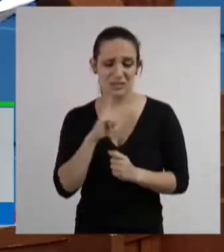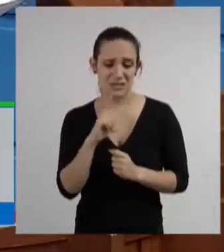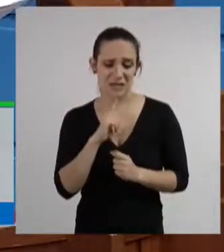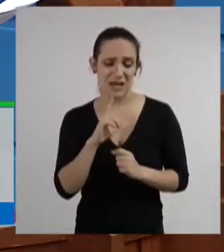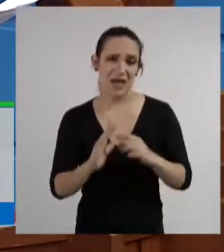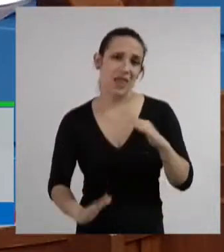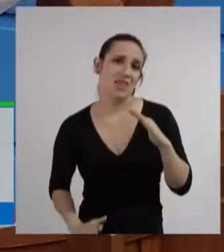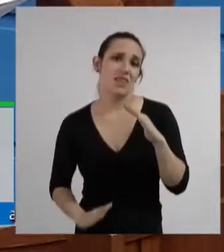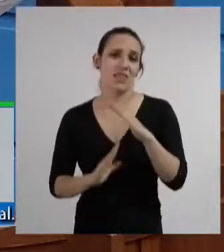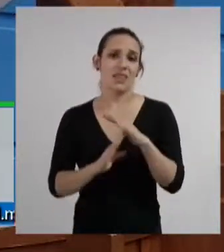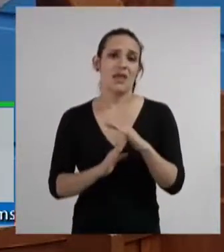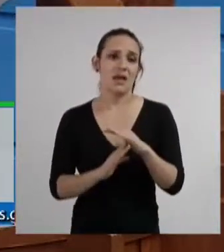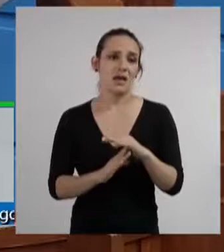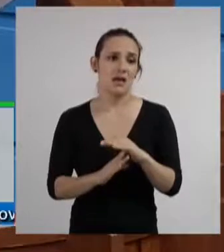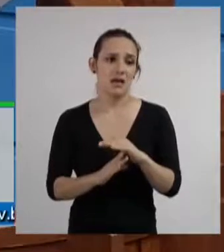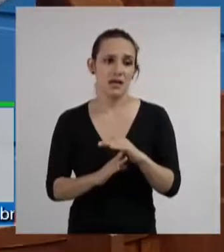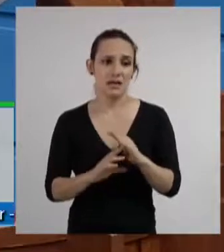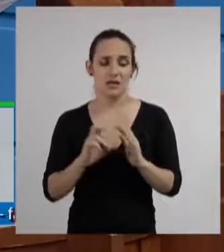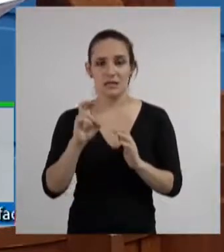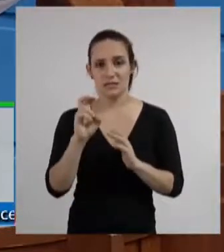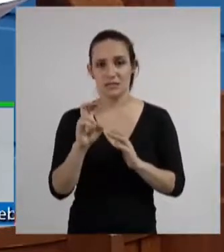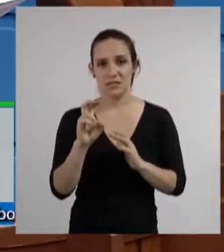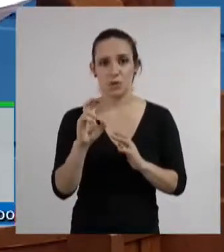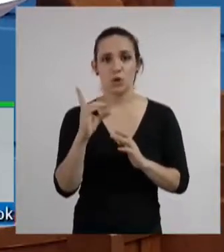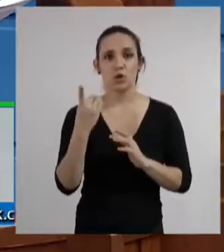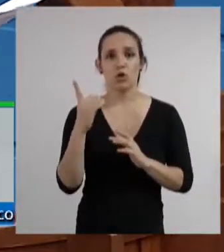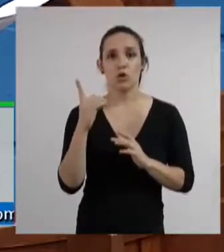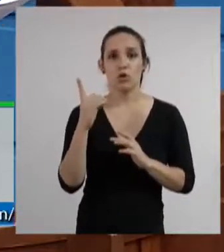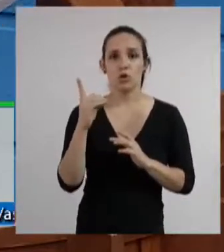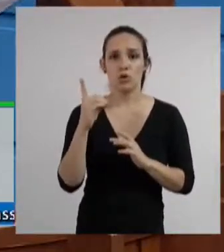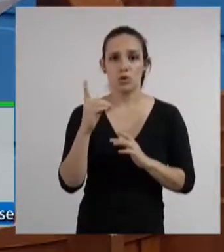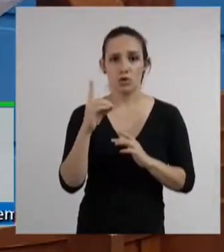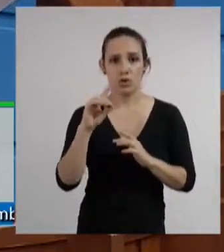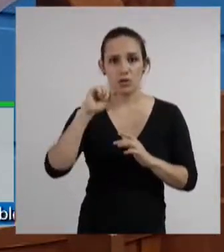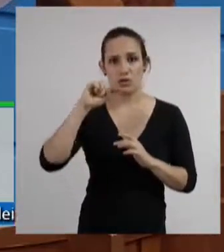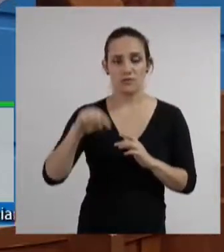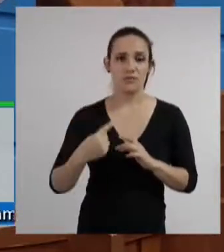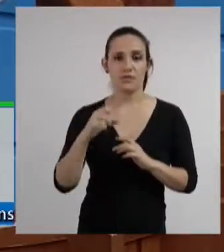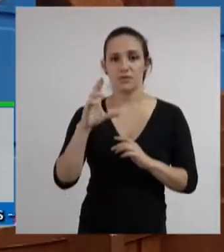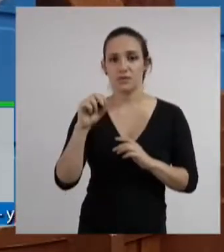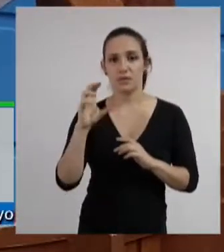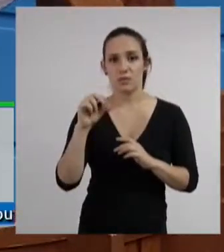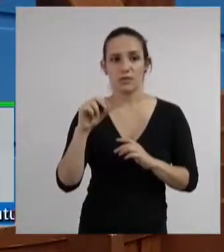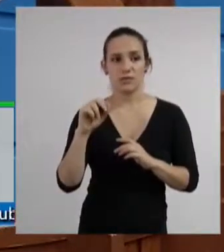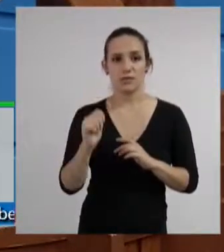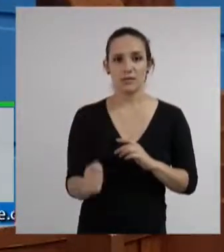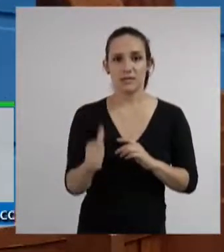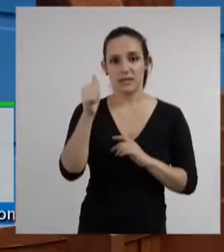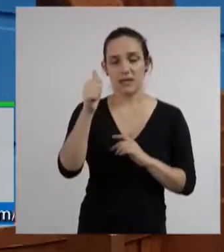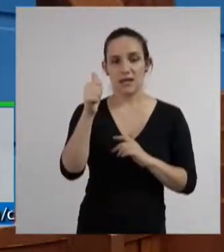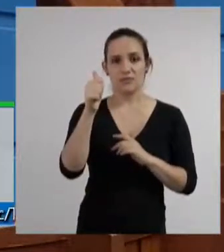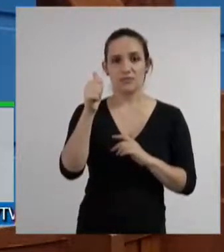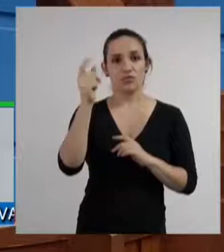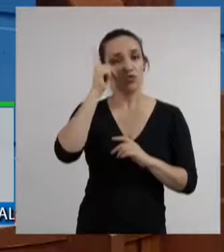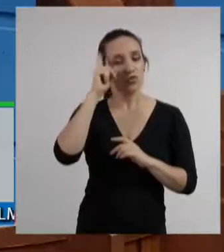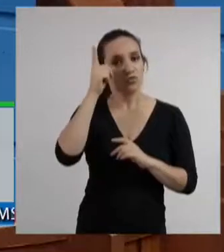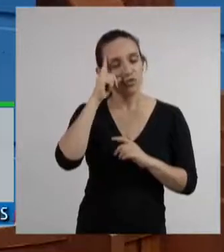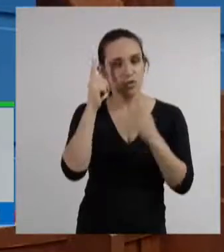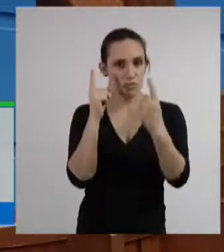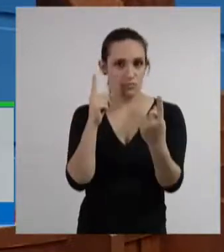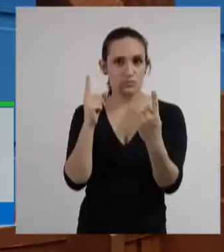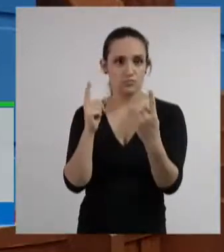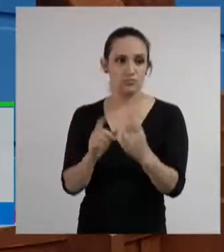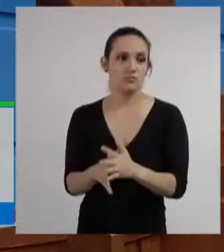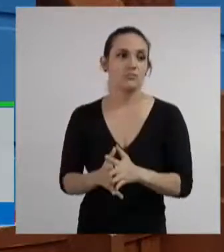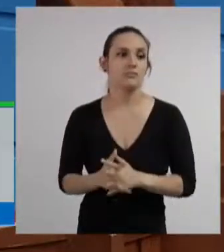até 5 dólares e 50 centavos por dia.